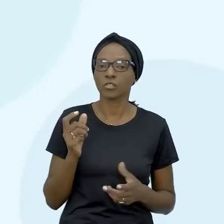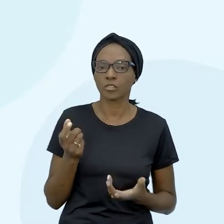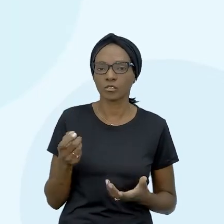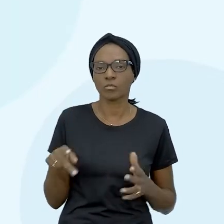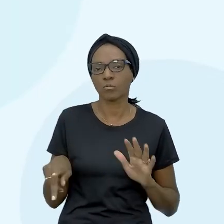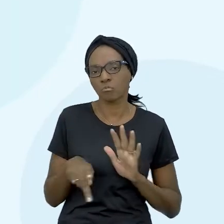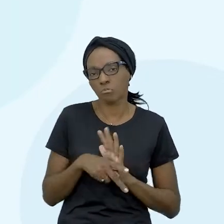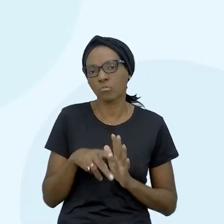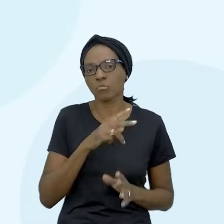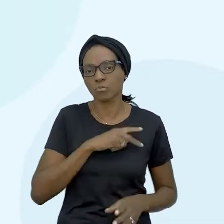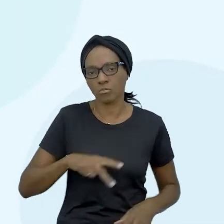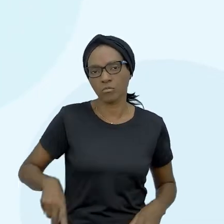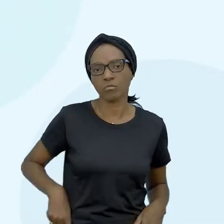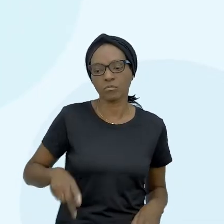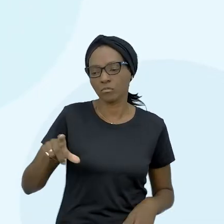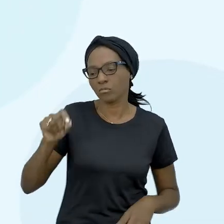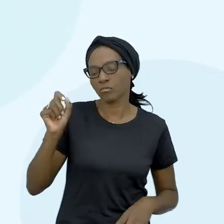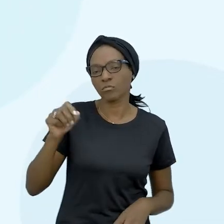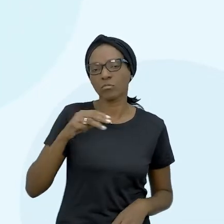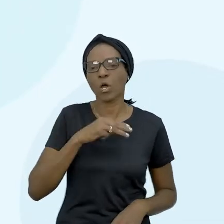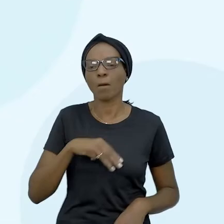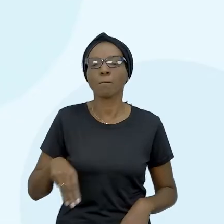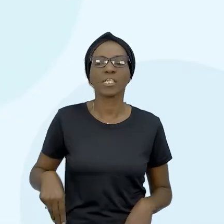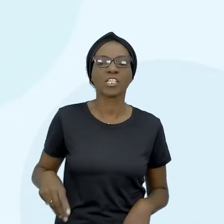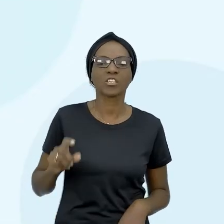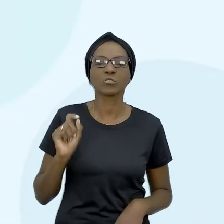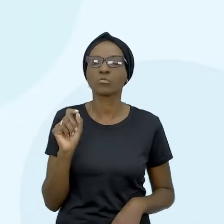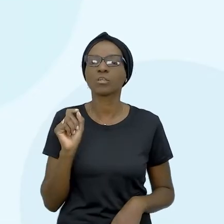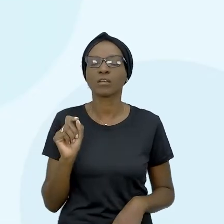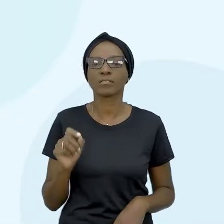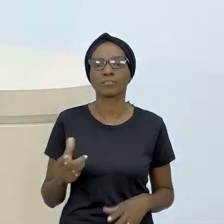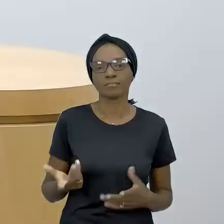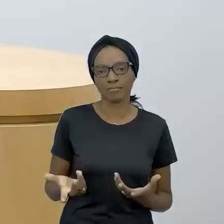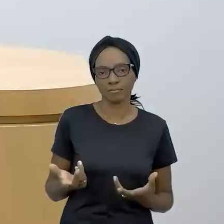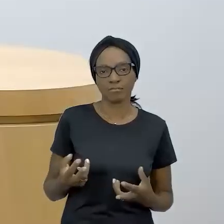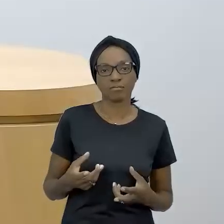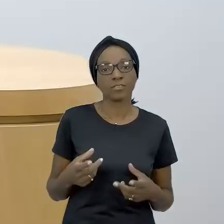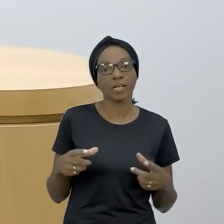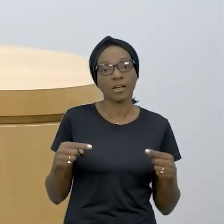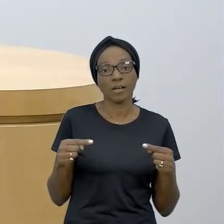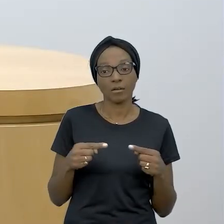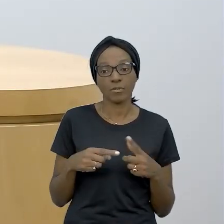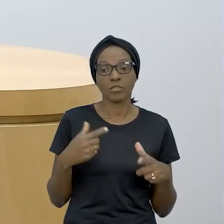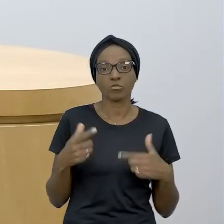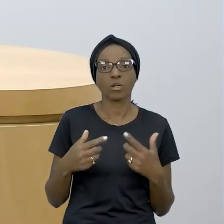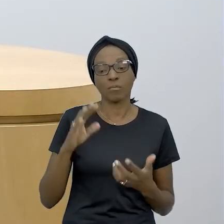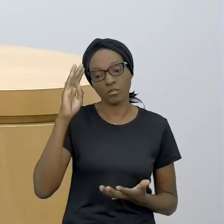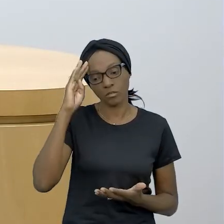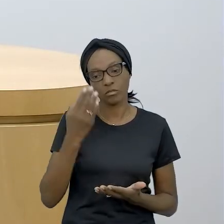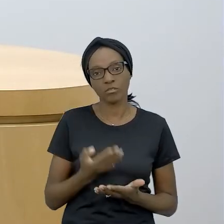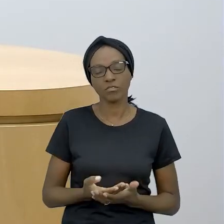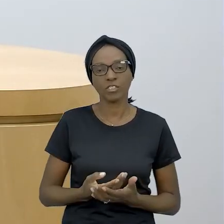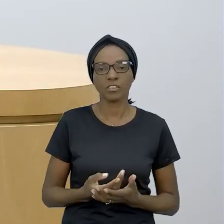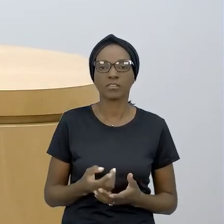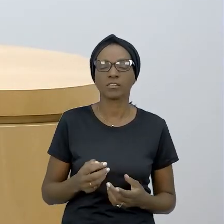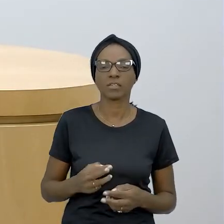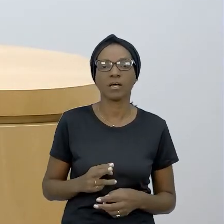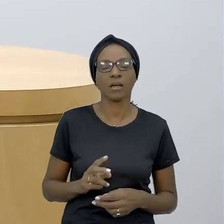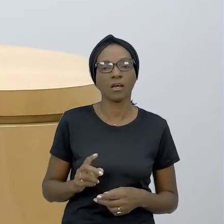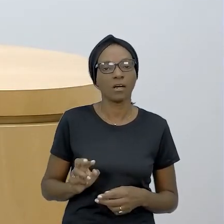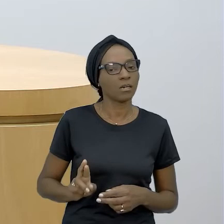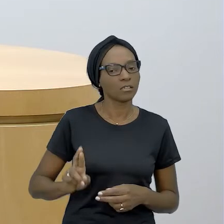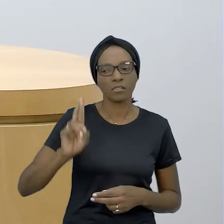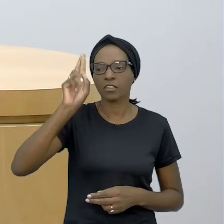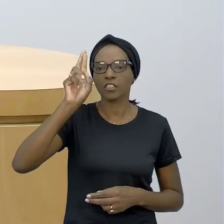próprio Presidente da República. Portanto, são cargos de confiança, cuja função é a de auxiliar, né,